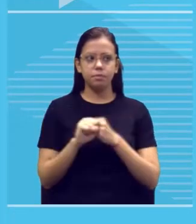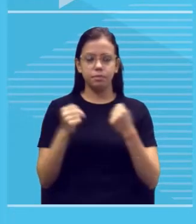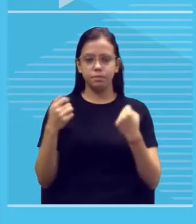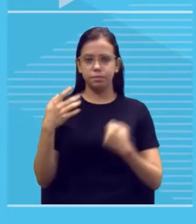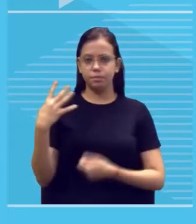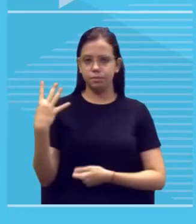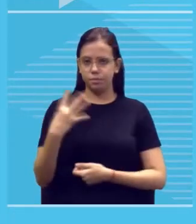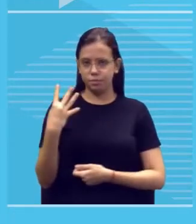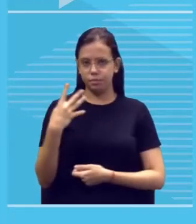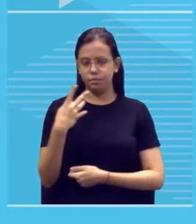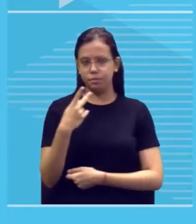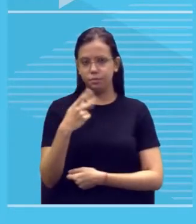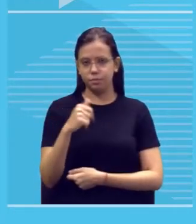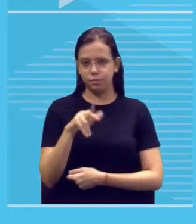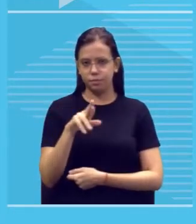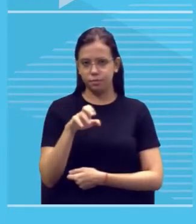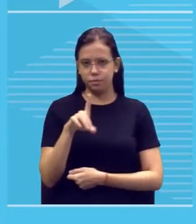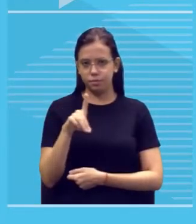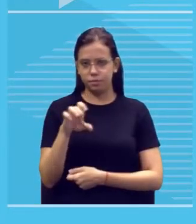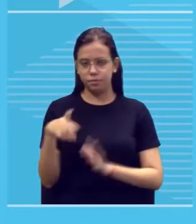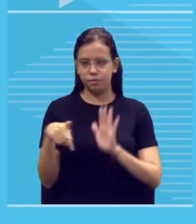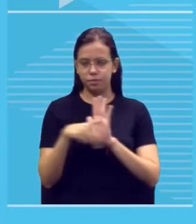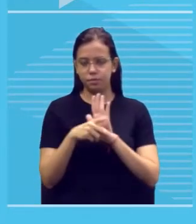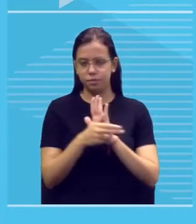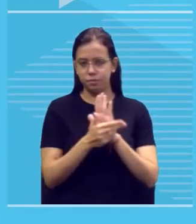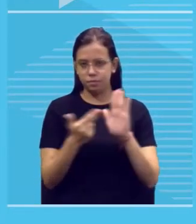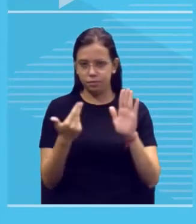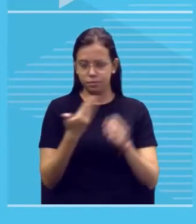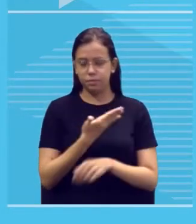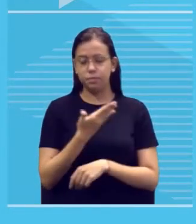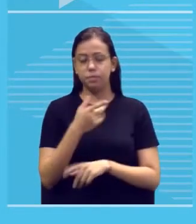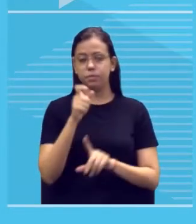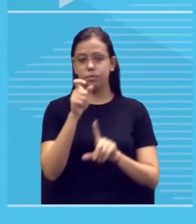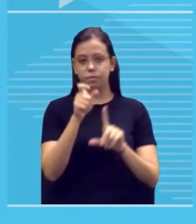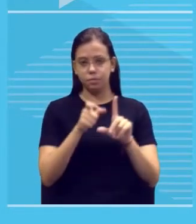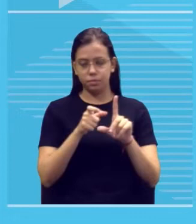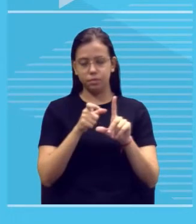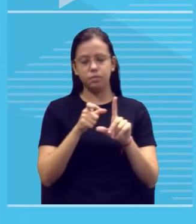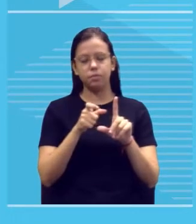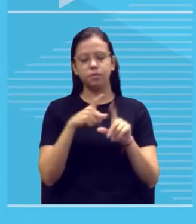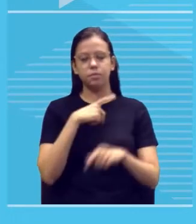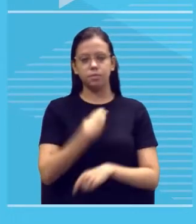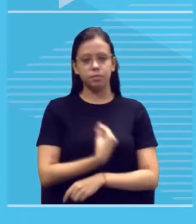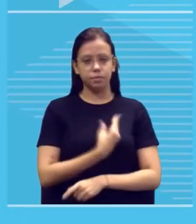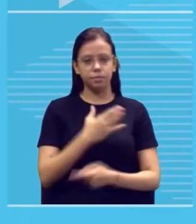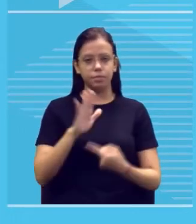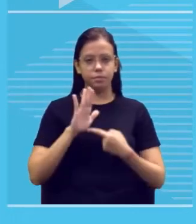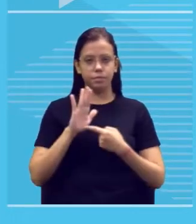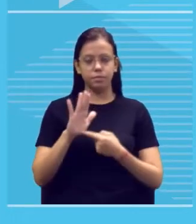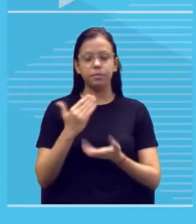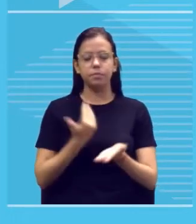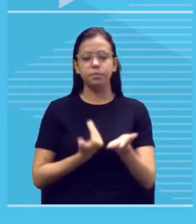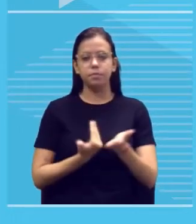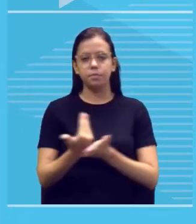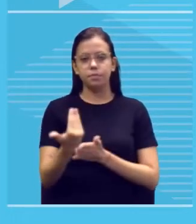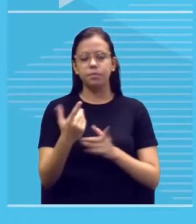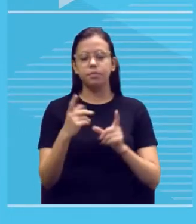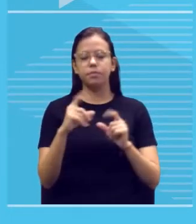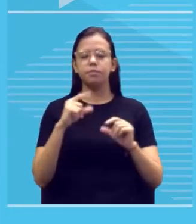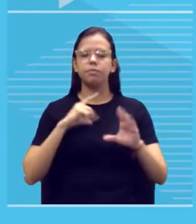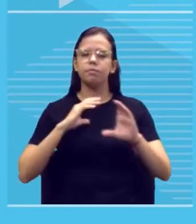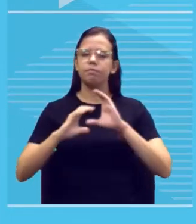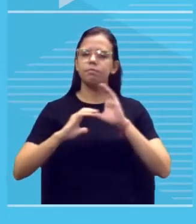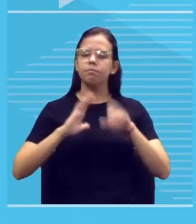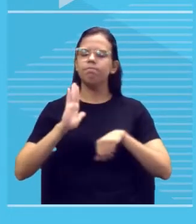do Brejo o personagem em palco passa a ter uma comunicação